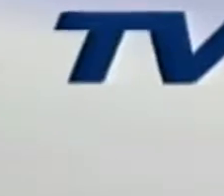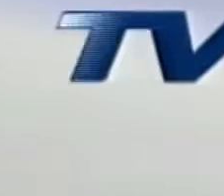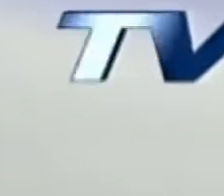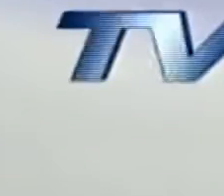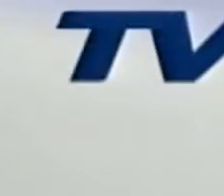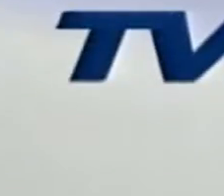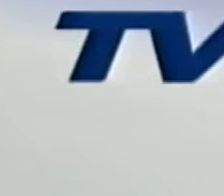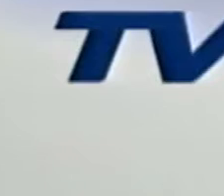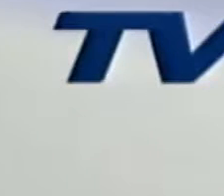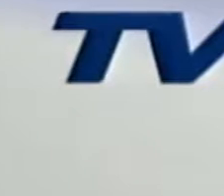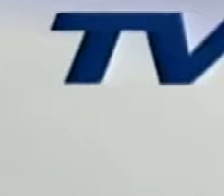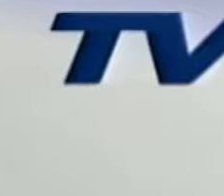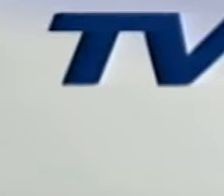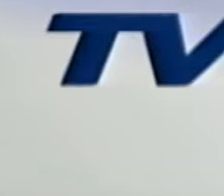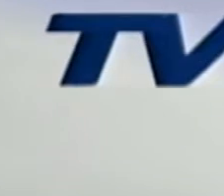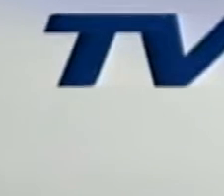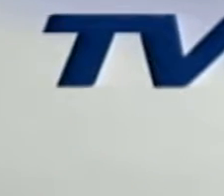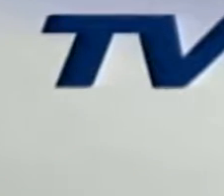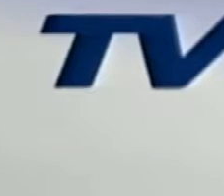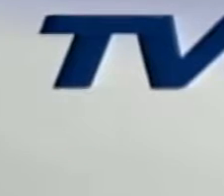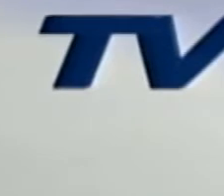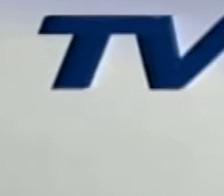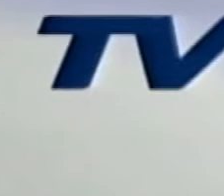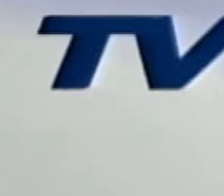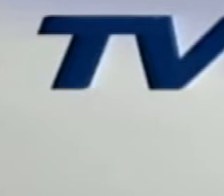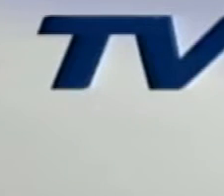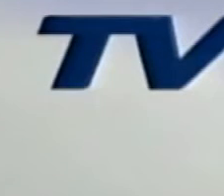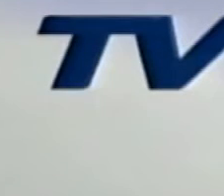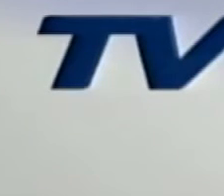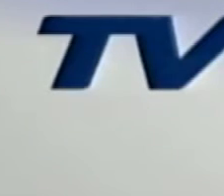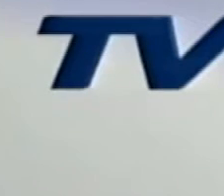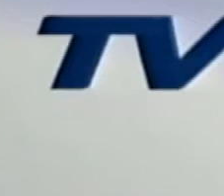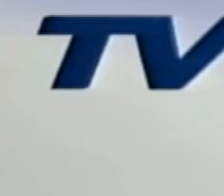TV Fortaleza, a emissora da